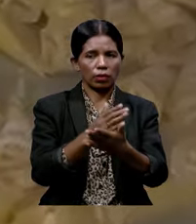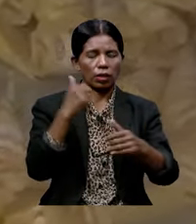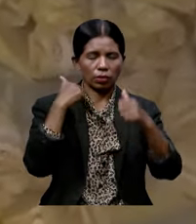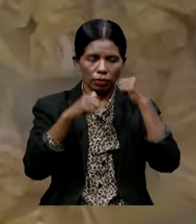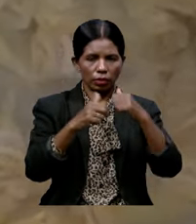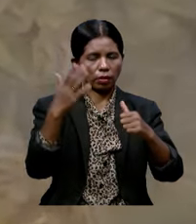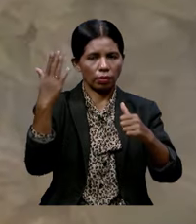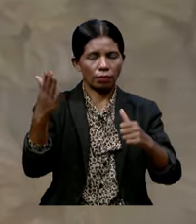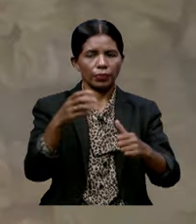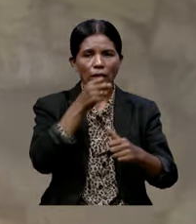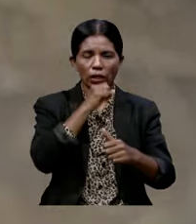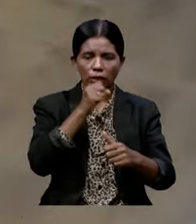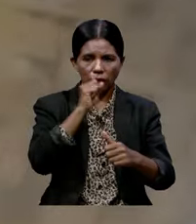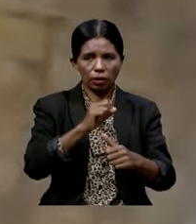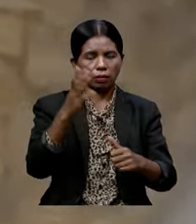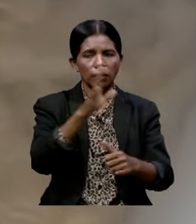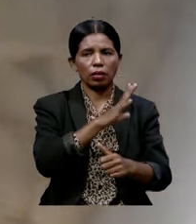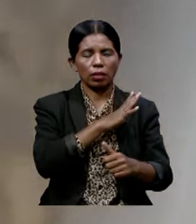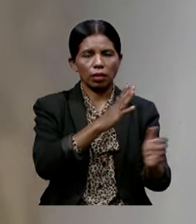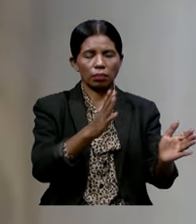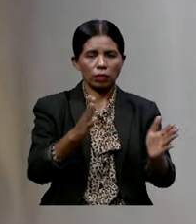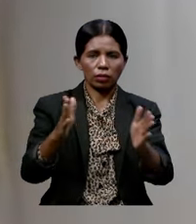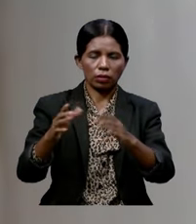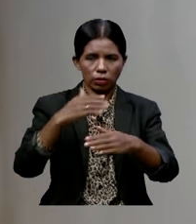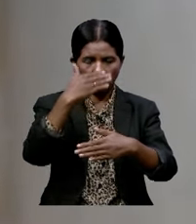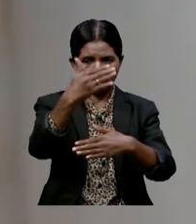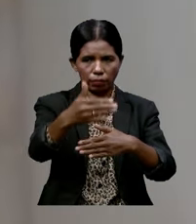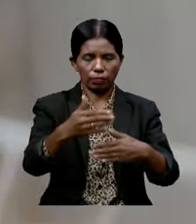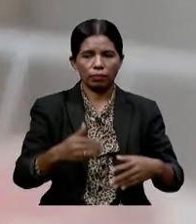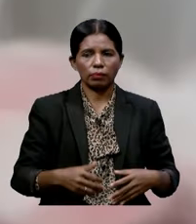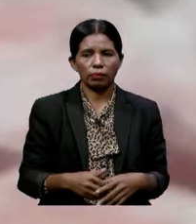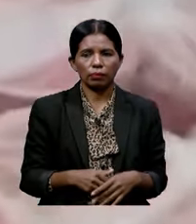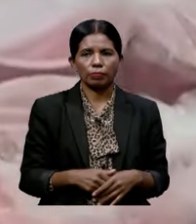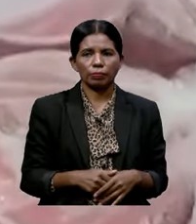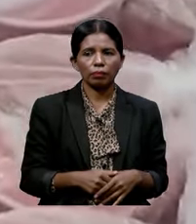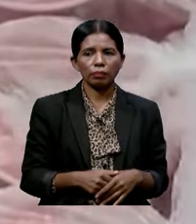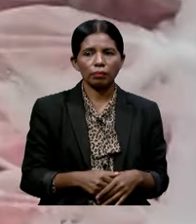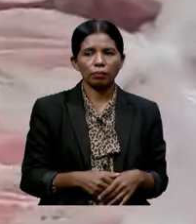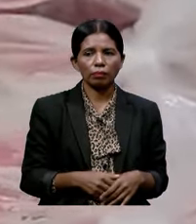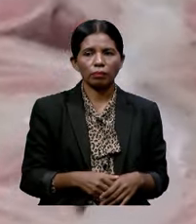produção a escrime refere ou de reprocesso a tua irmã. Tito Silva, GMN.